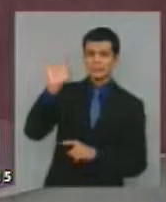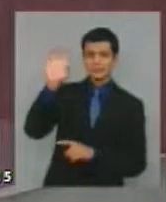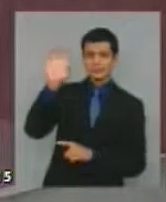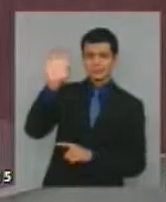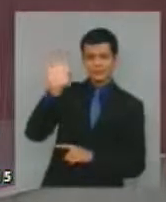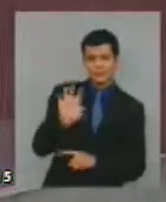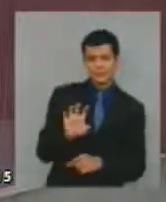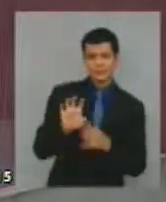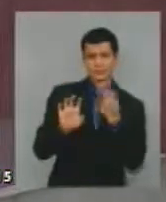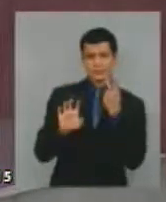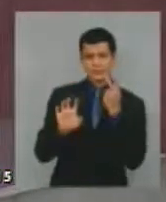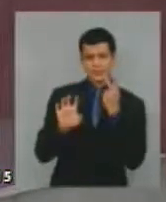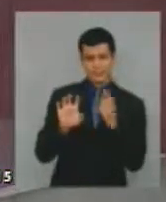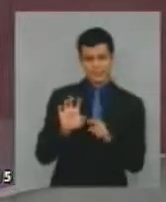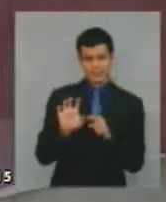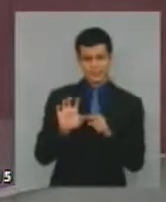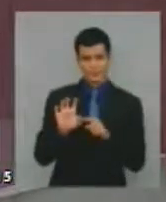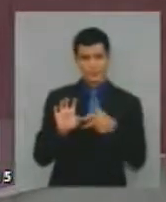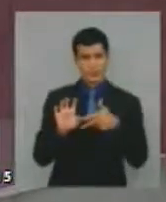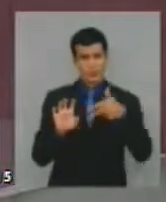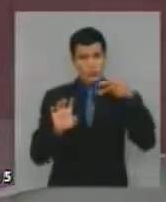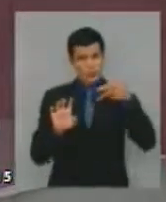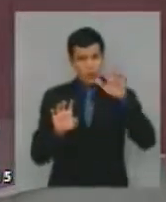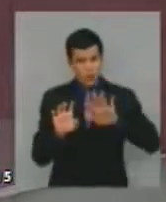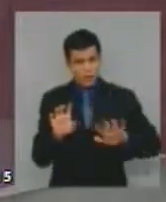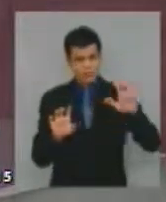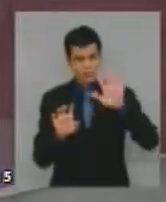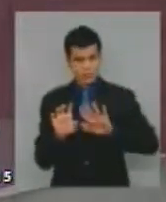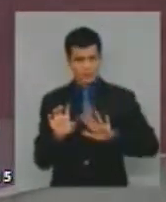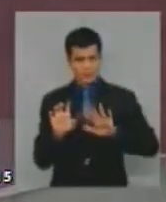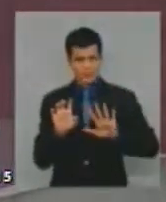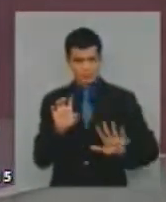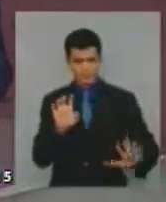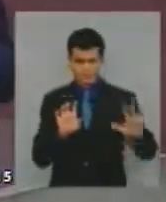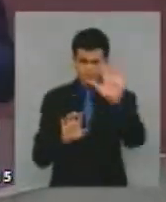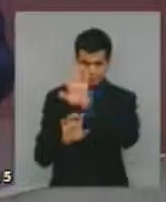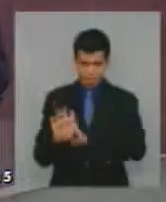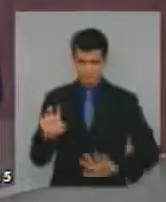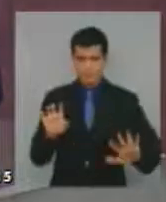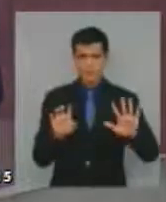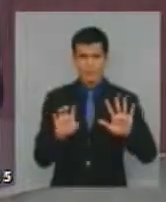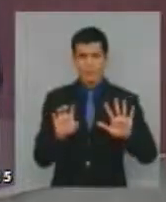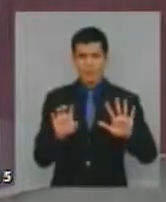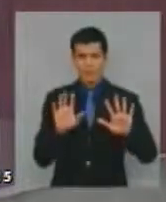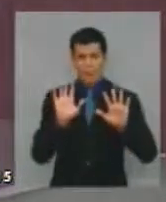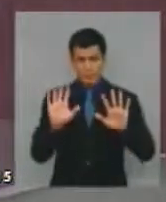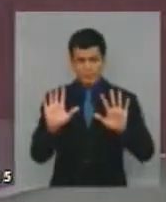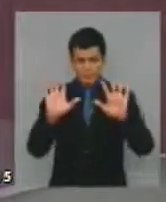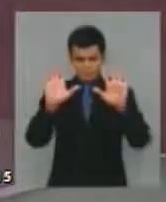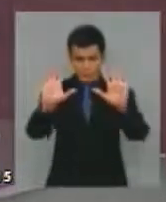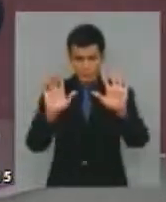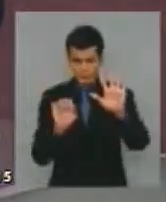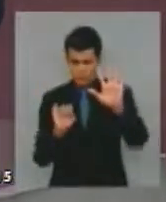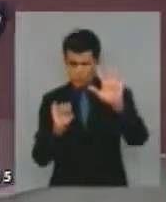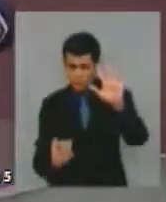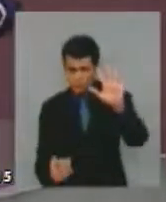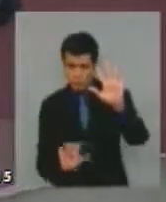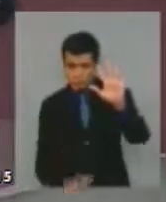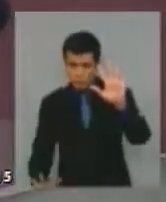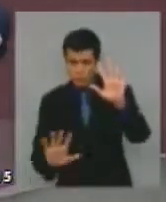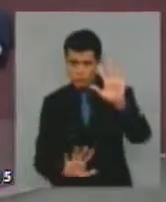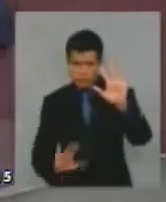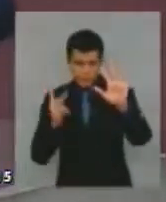Beth Rose, analisa o Nordeste, o IRRA para a região Sudeste, o que é isso? O Índice